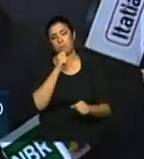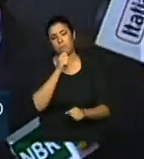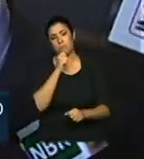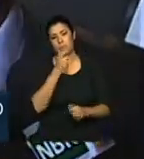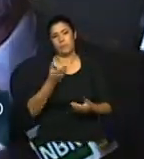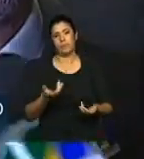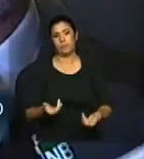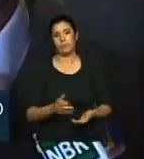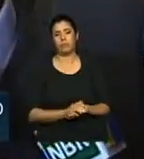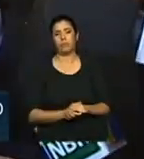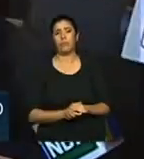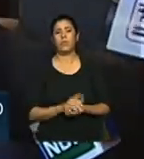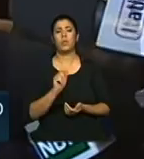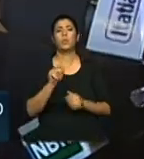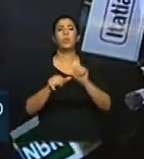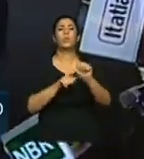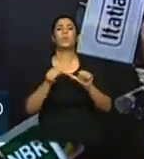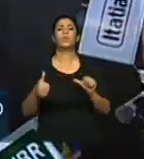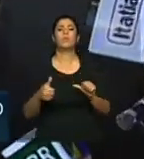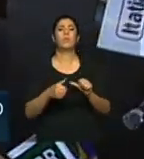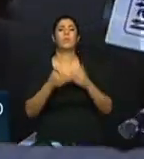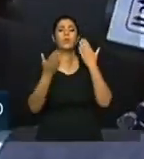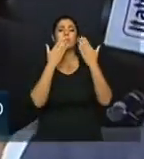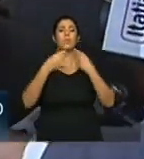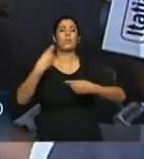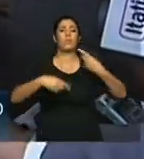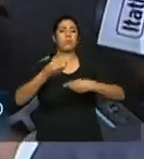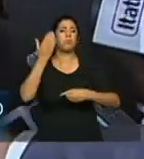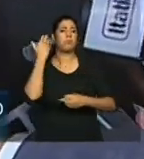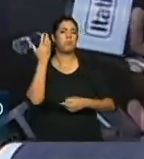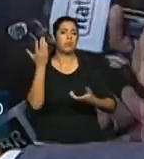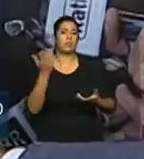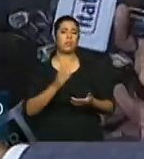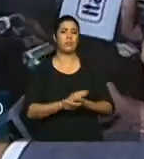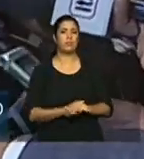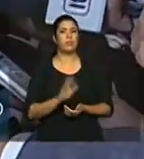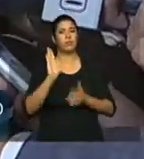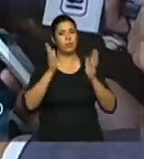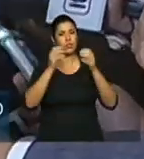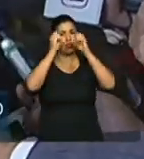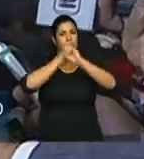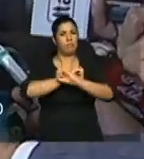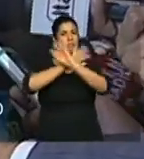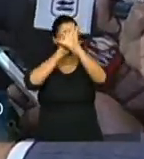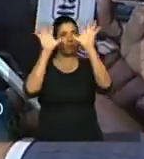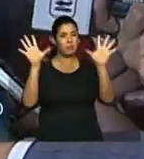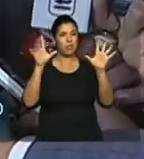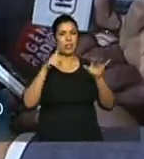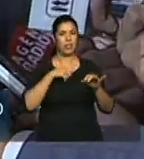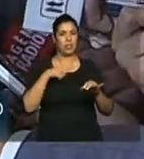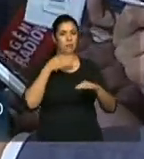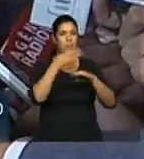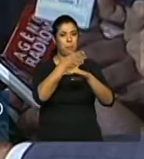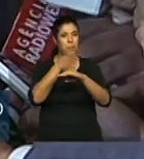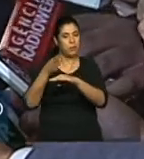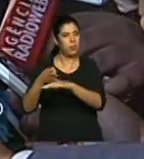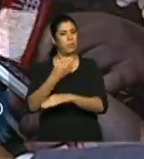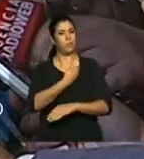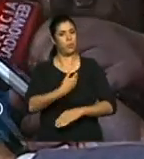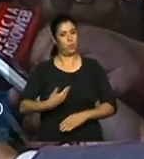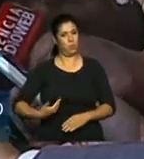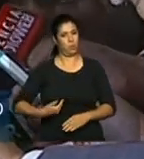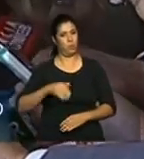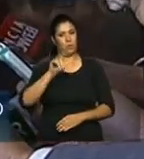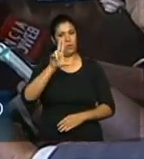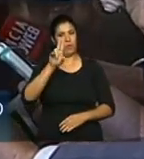da política anterior. Por que o senhor está insistindo nessa questão social? Não, eu deixei muito claro. Eu participo do governo do presidente Lula desde